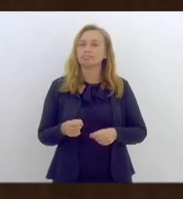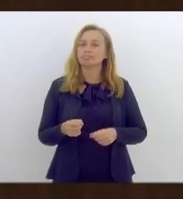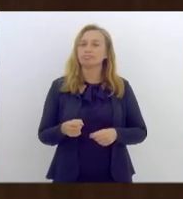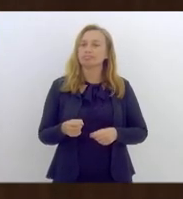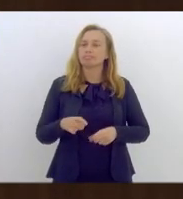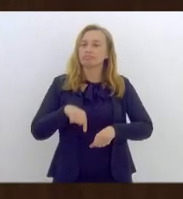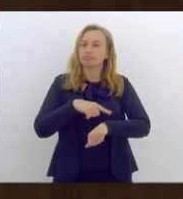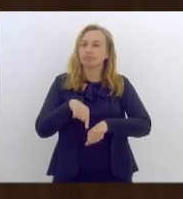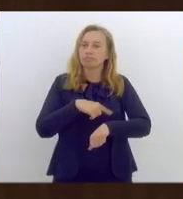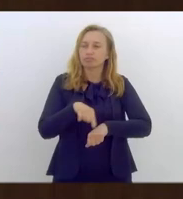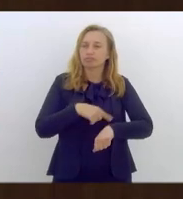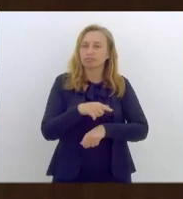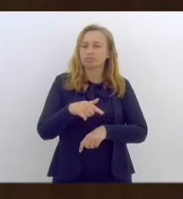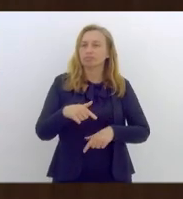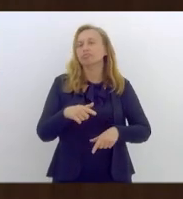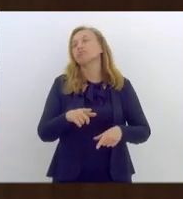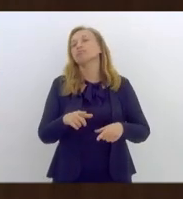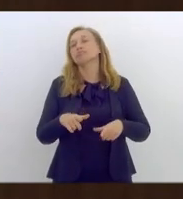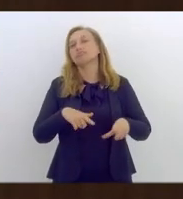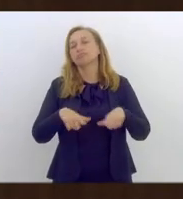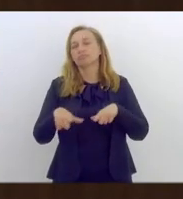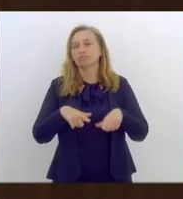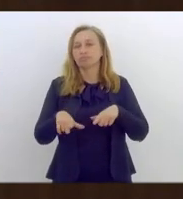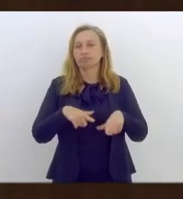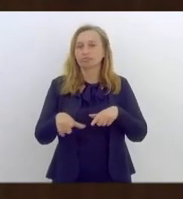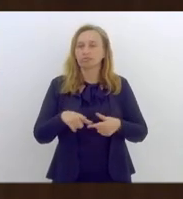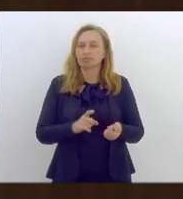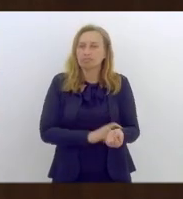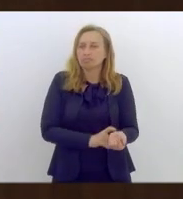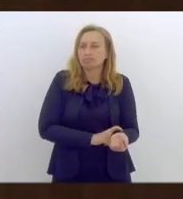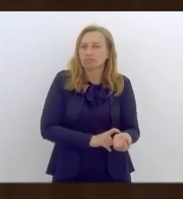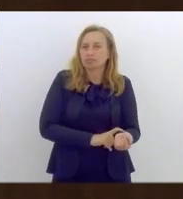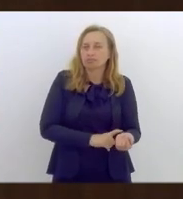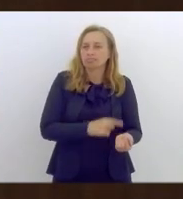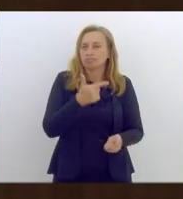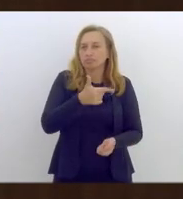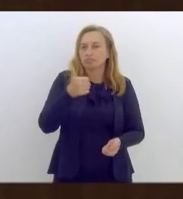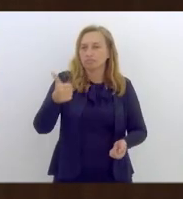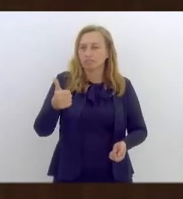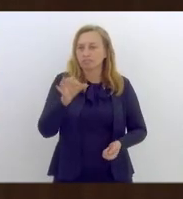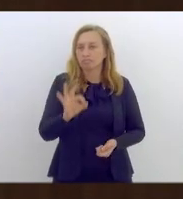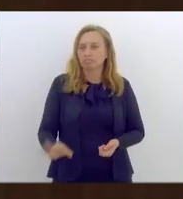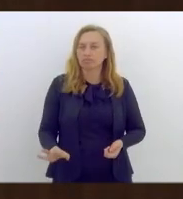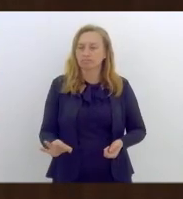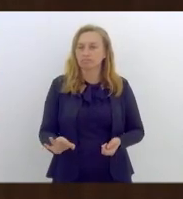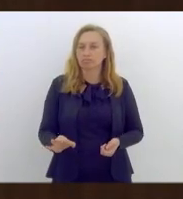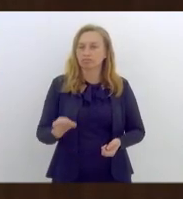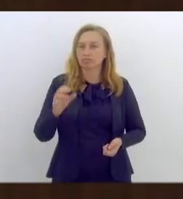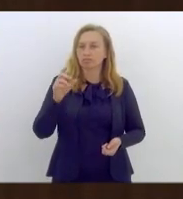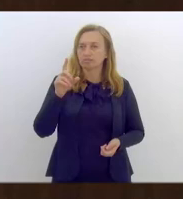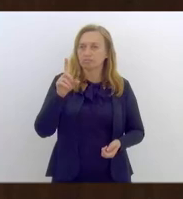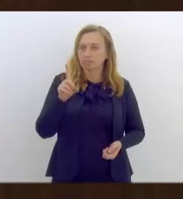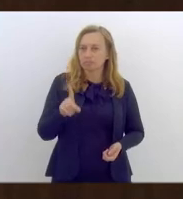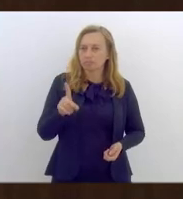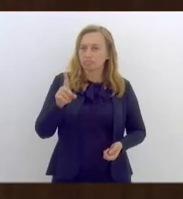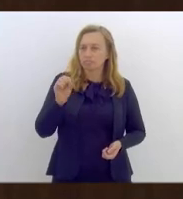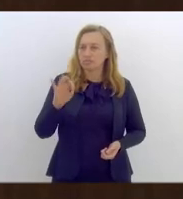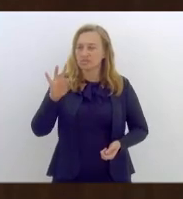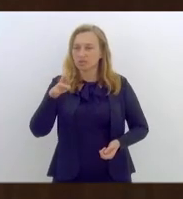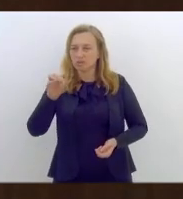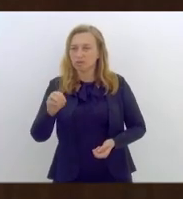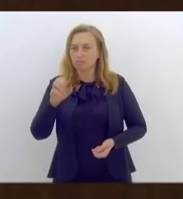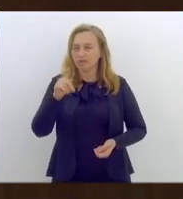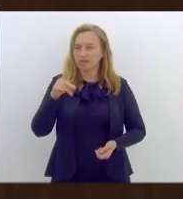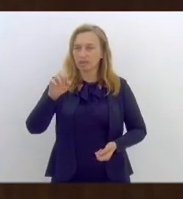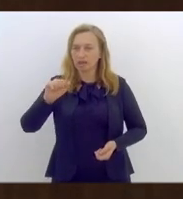ansiedade Burnout 21% relatando síndrome de Burnout a semana de